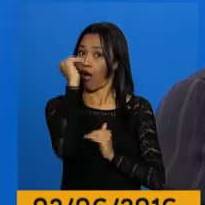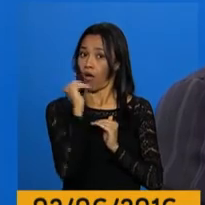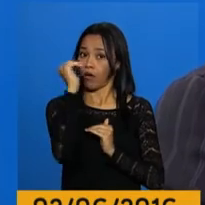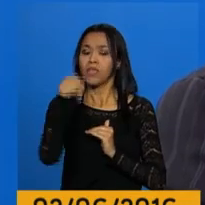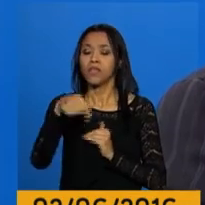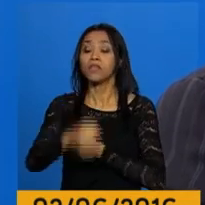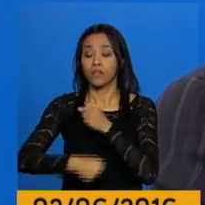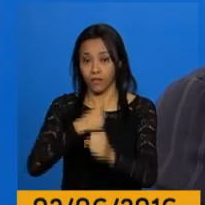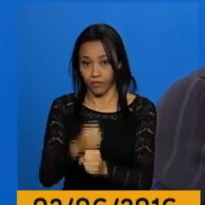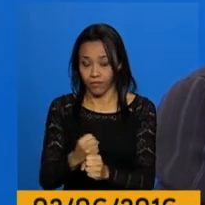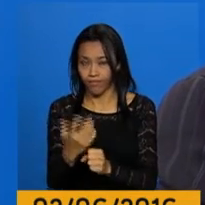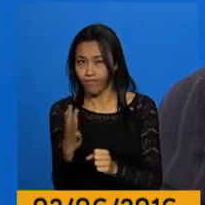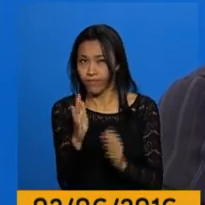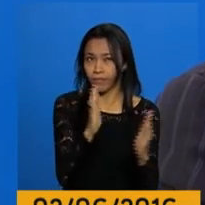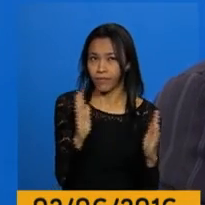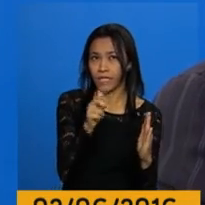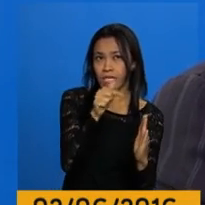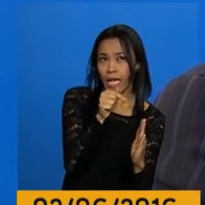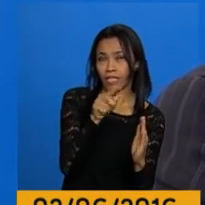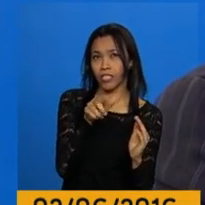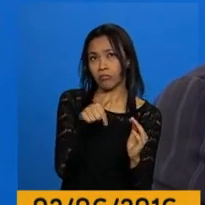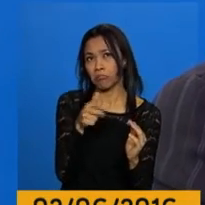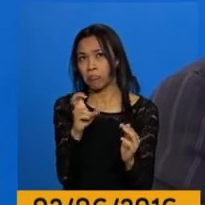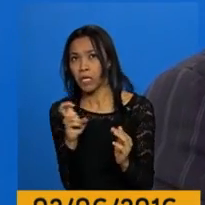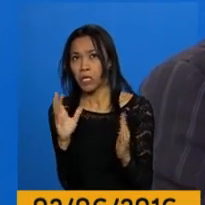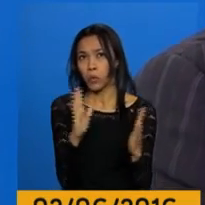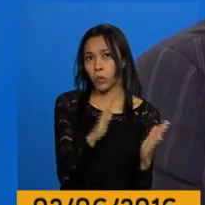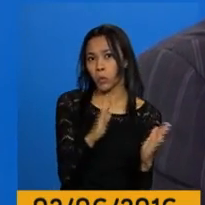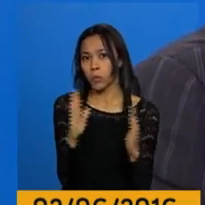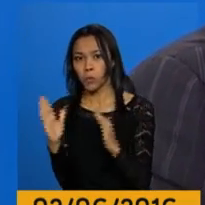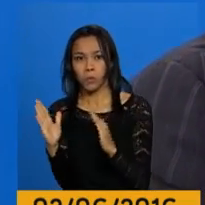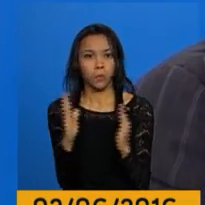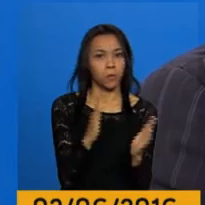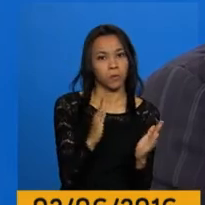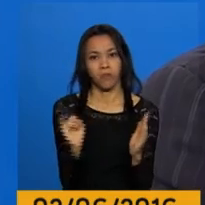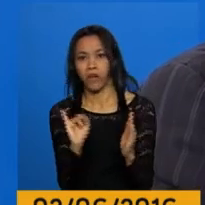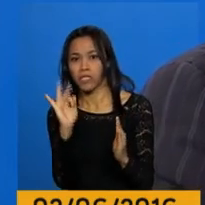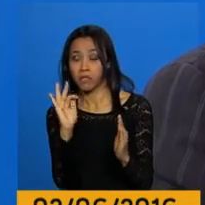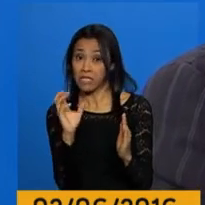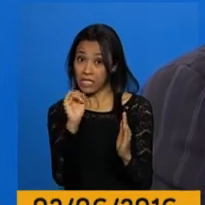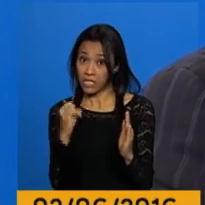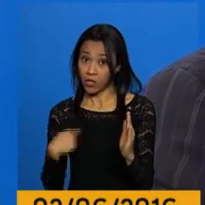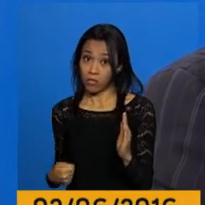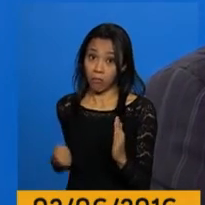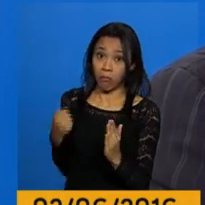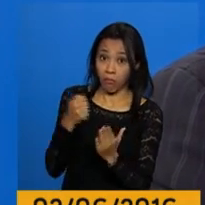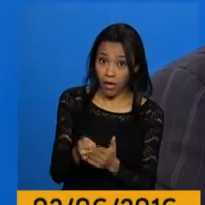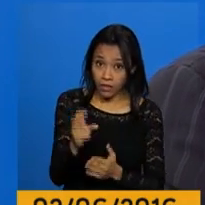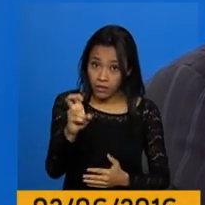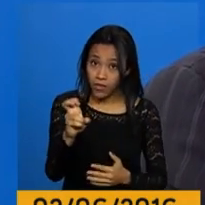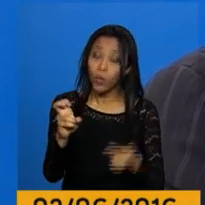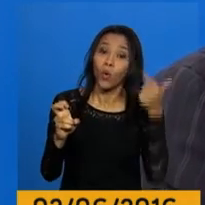deste ano? Entre 7 e 7,5%, se nós vamos pagar 5%, nós ganhamos em relação ao ano